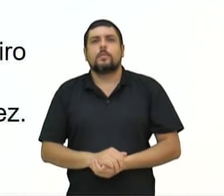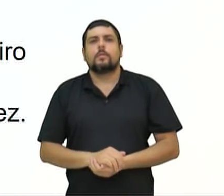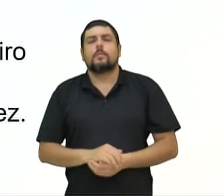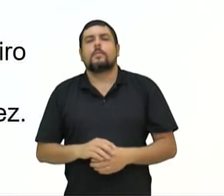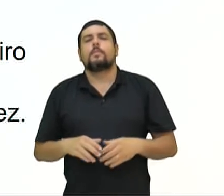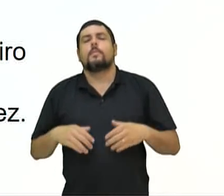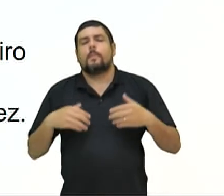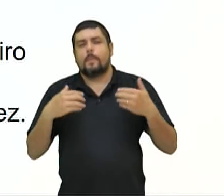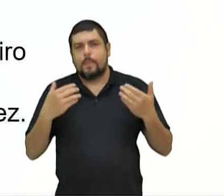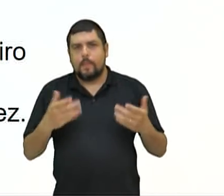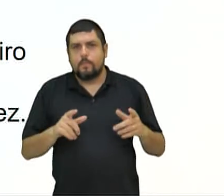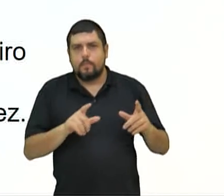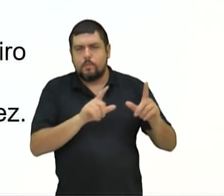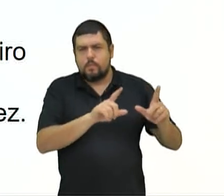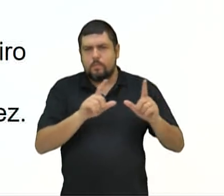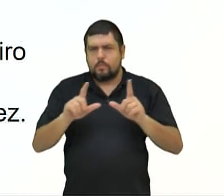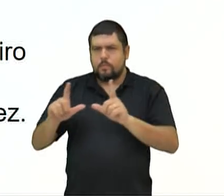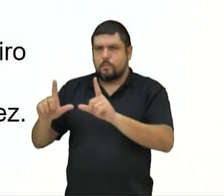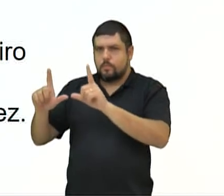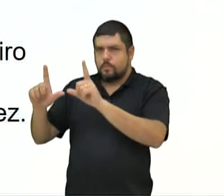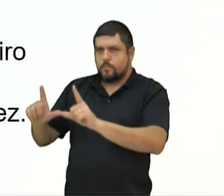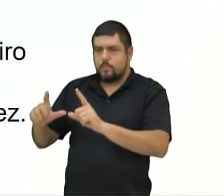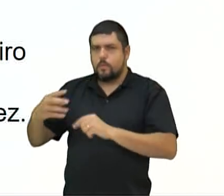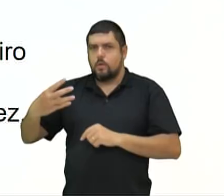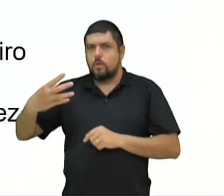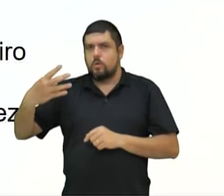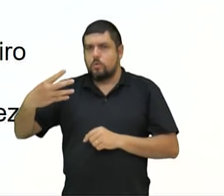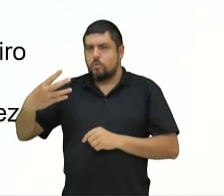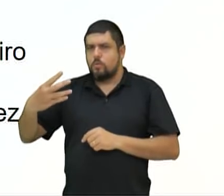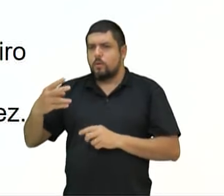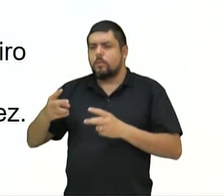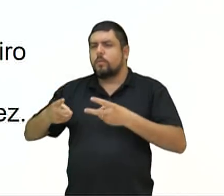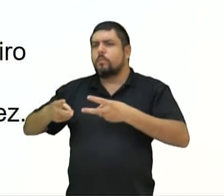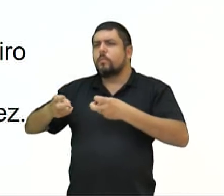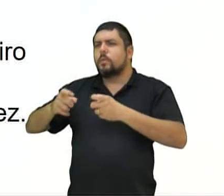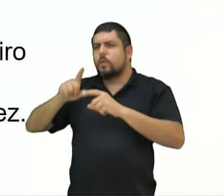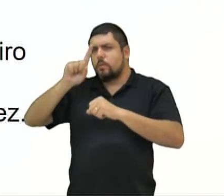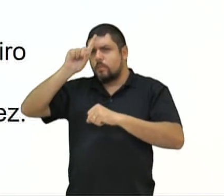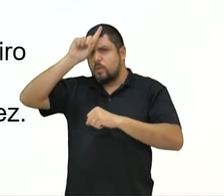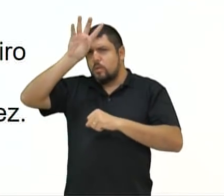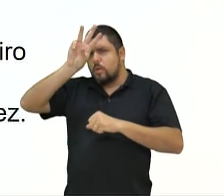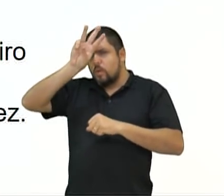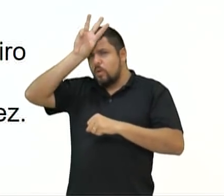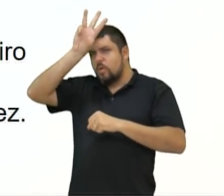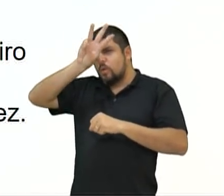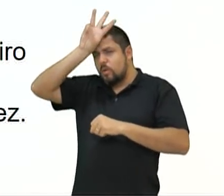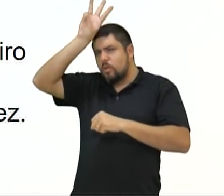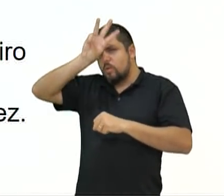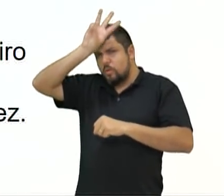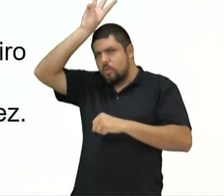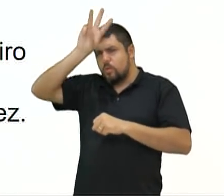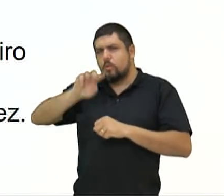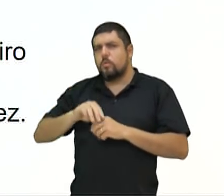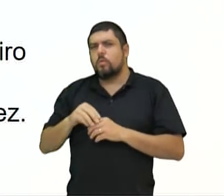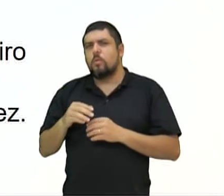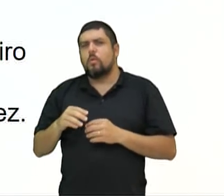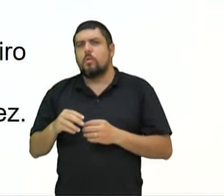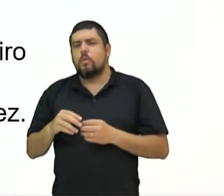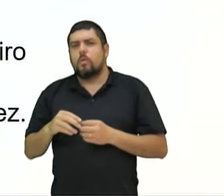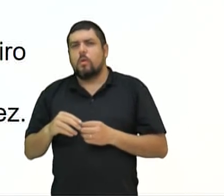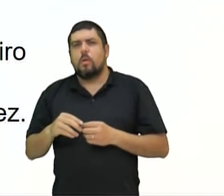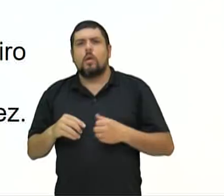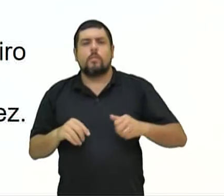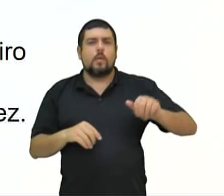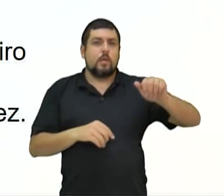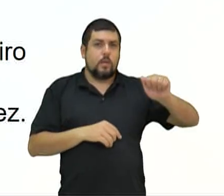vejam, no último quadrinho percebe-se que o Cebolinha, essa está bem fácil para vocês tentar responder. Alternativa A, desistiu de jogar